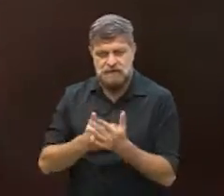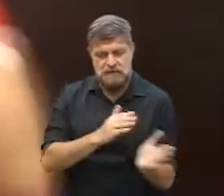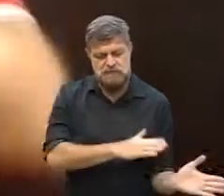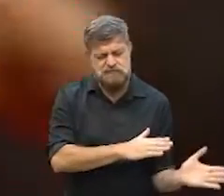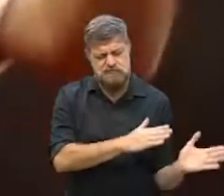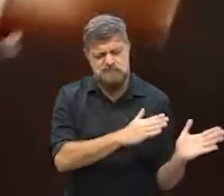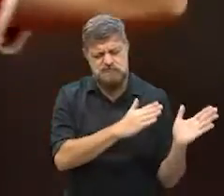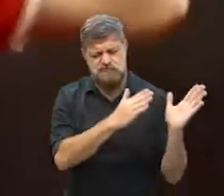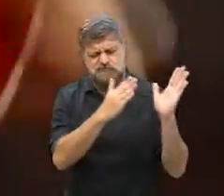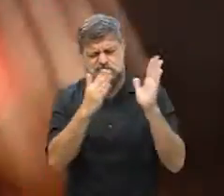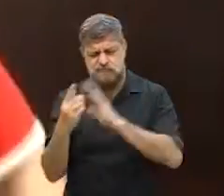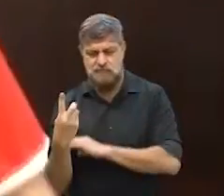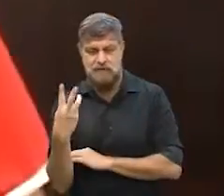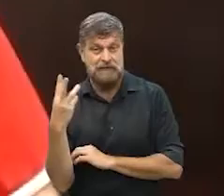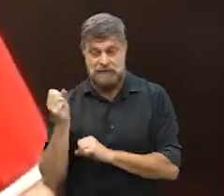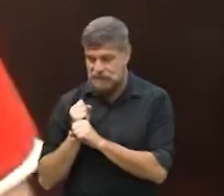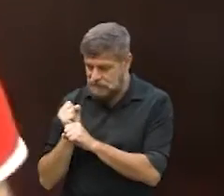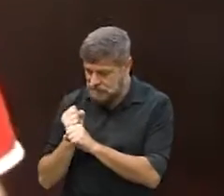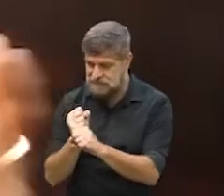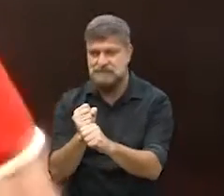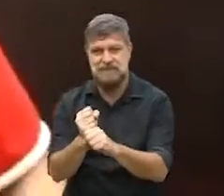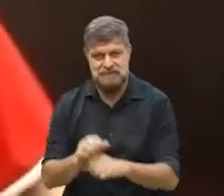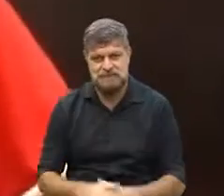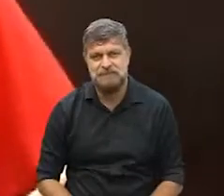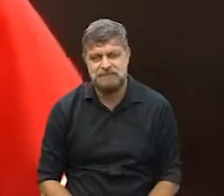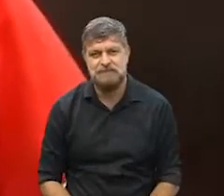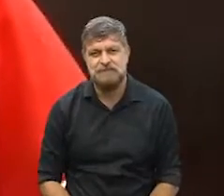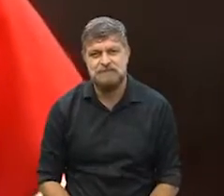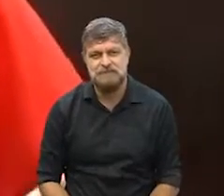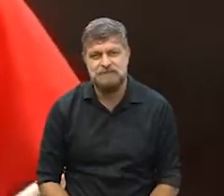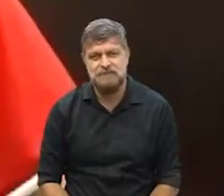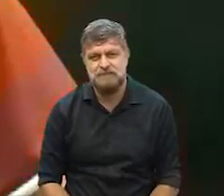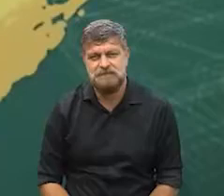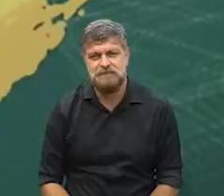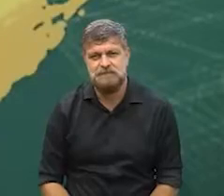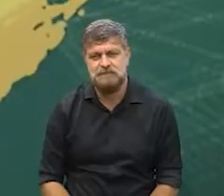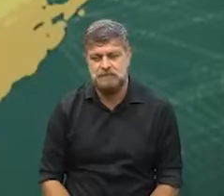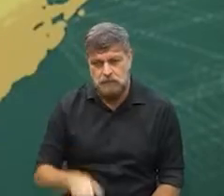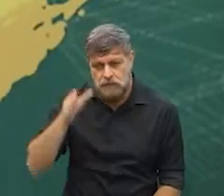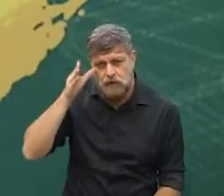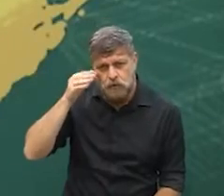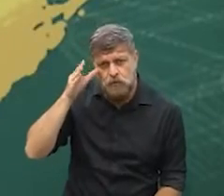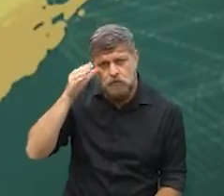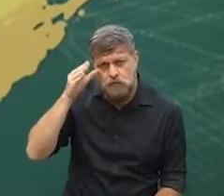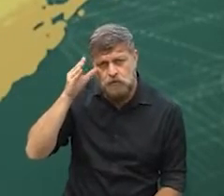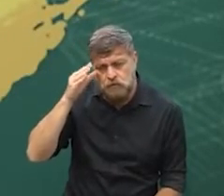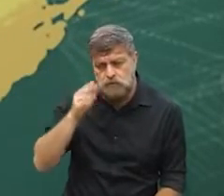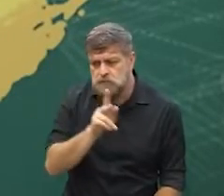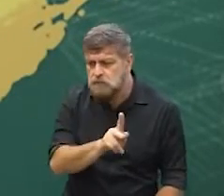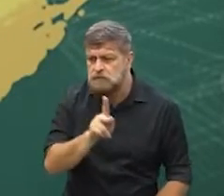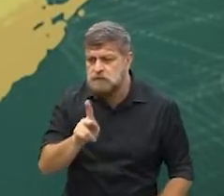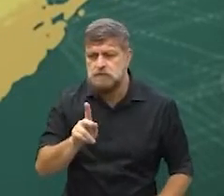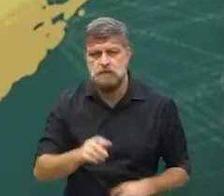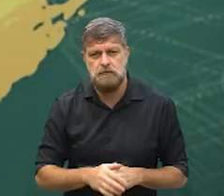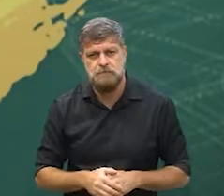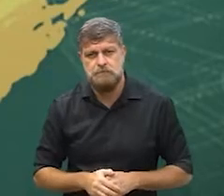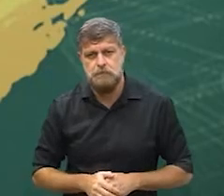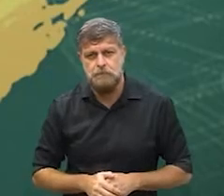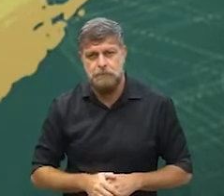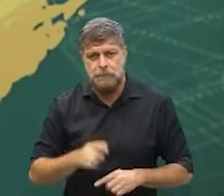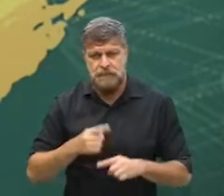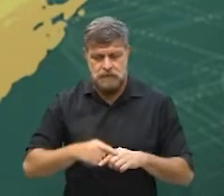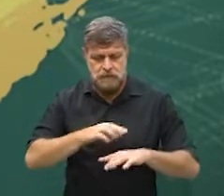longo dos seus 12, 13 anos de educação ou mais, né? E é curioso, né, professor, porque